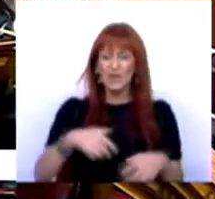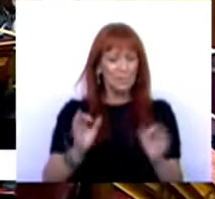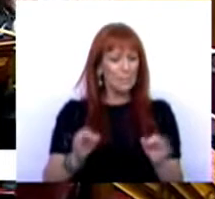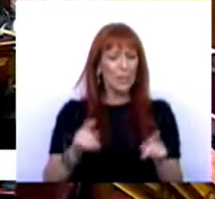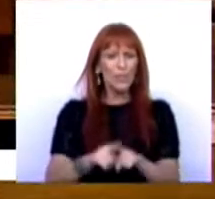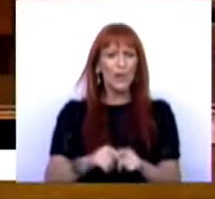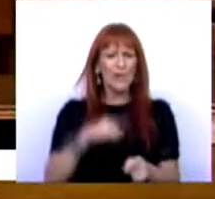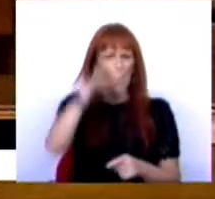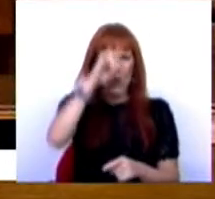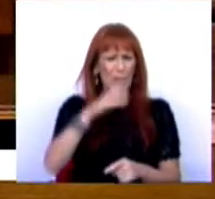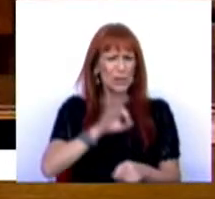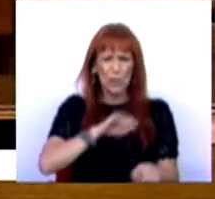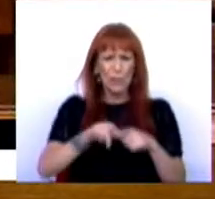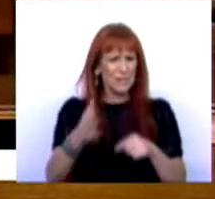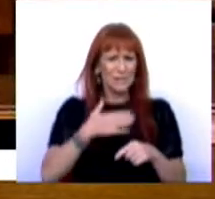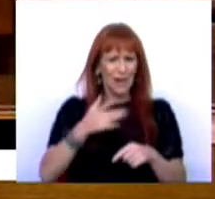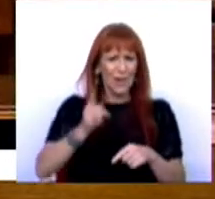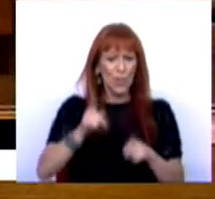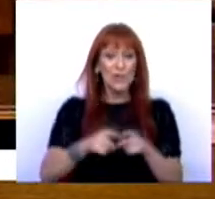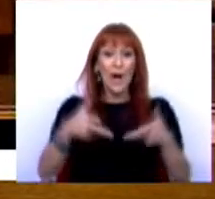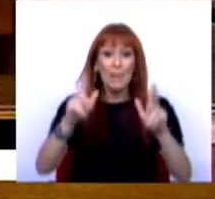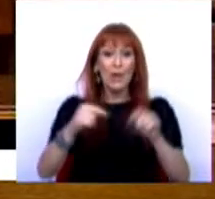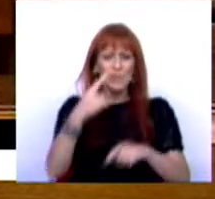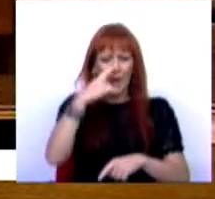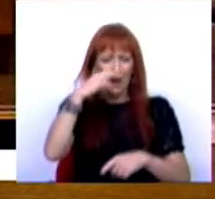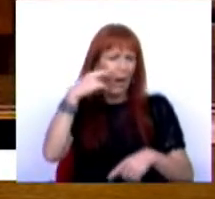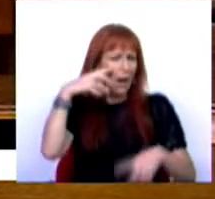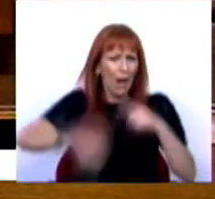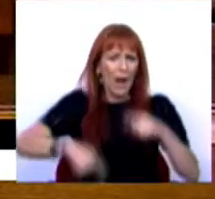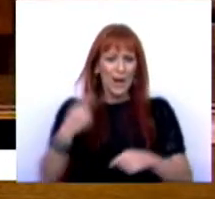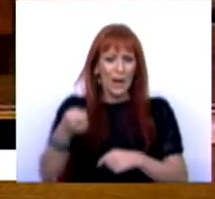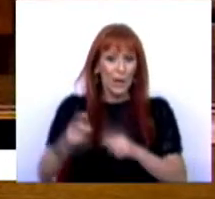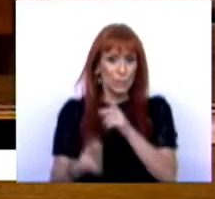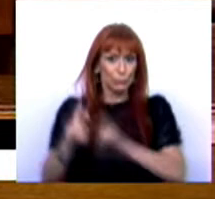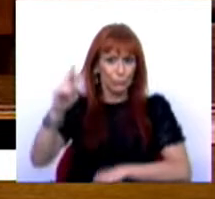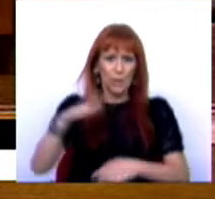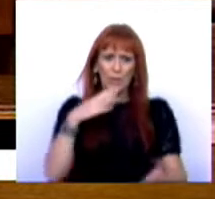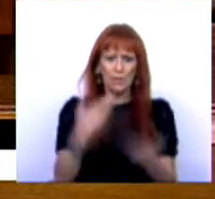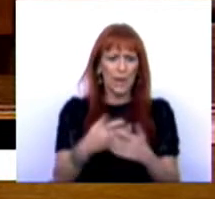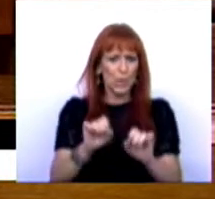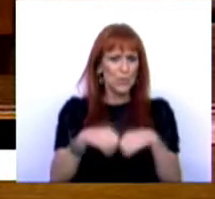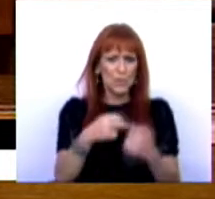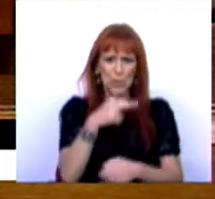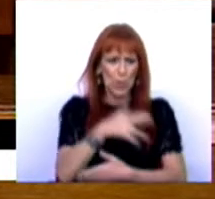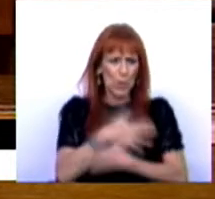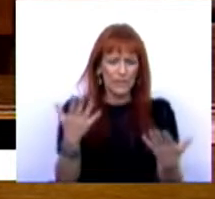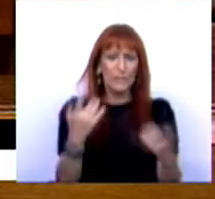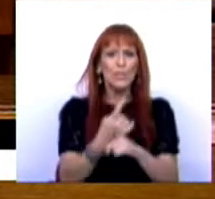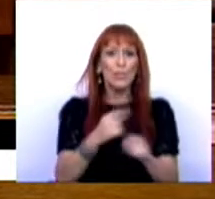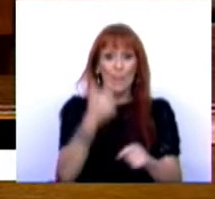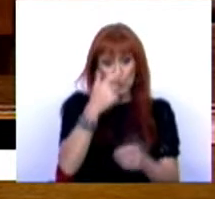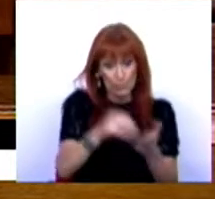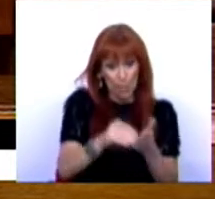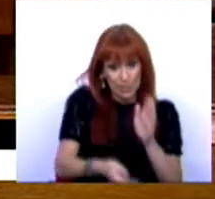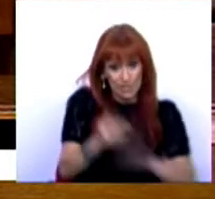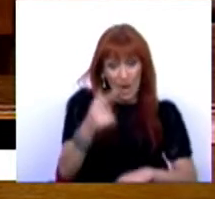Não precisamos que nos recordem, senhores deputados, que a liberalização selvagem das rendas provocou consequências sociais trágicas justamente para os mais